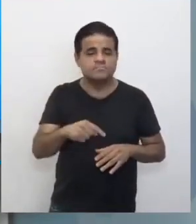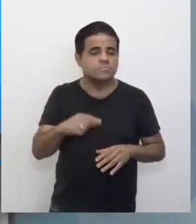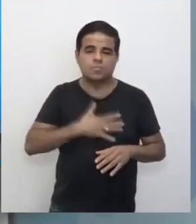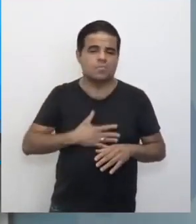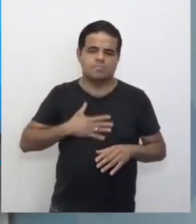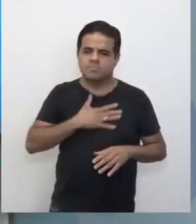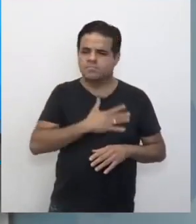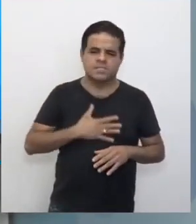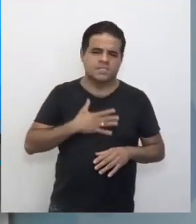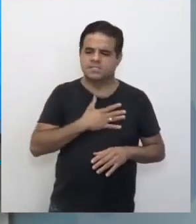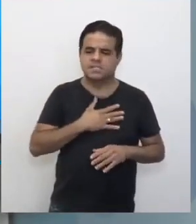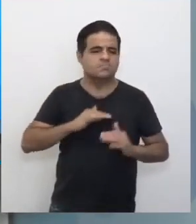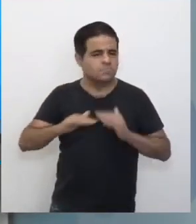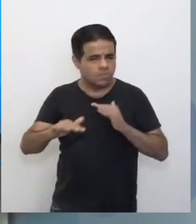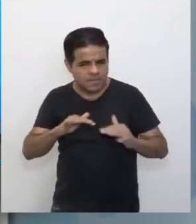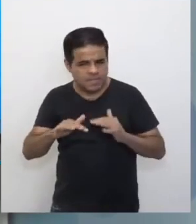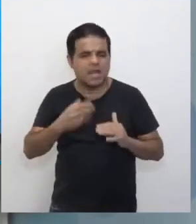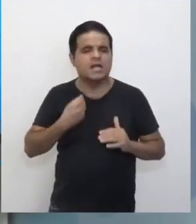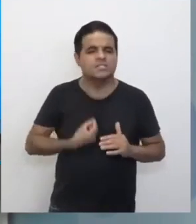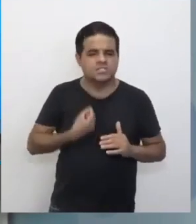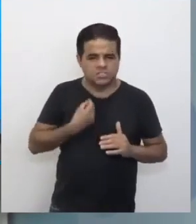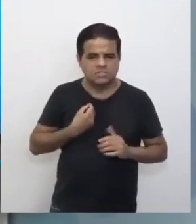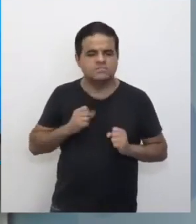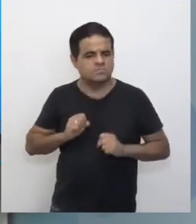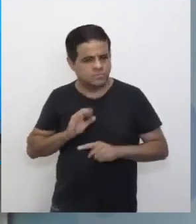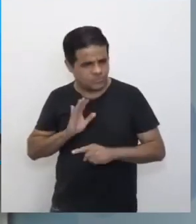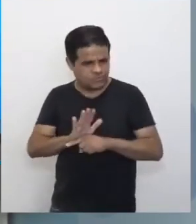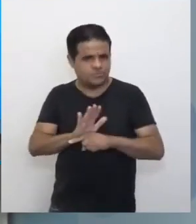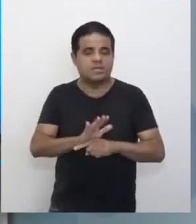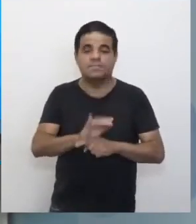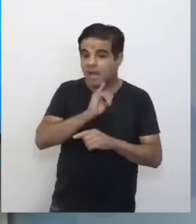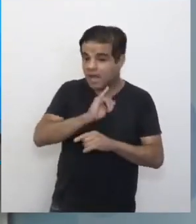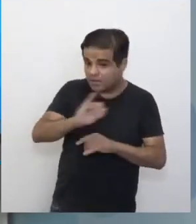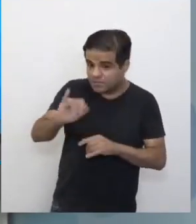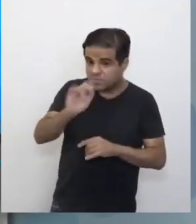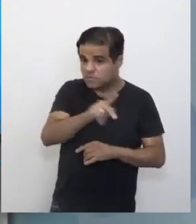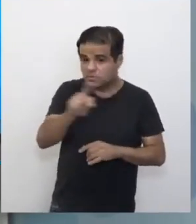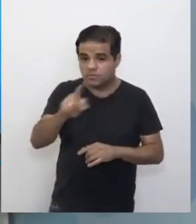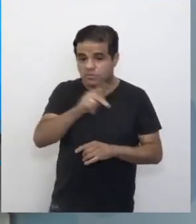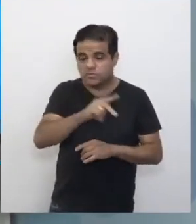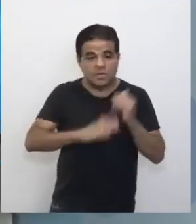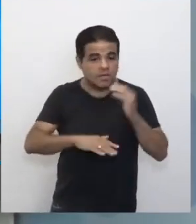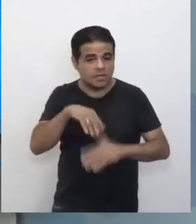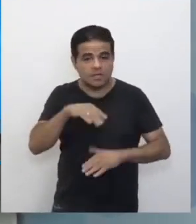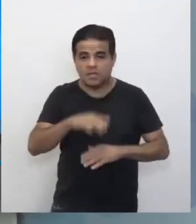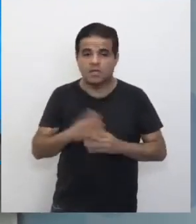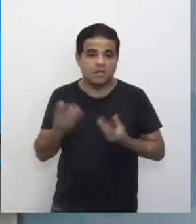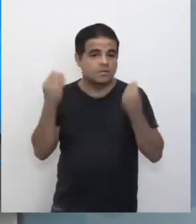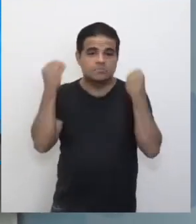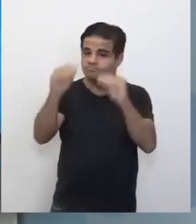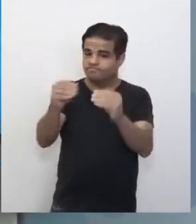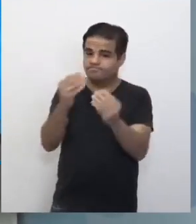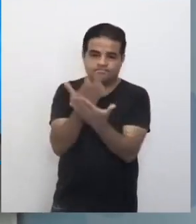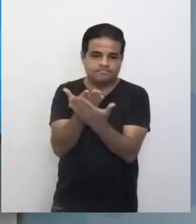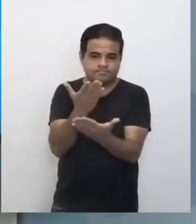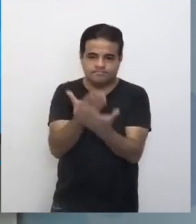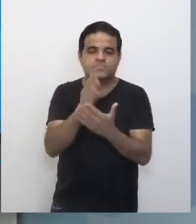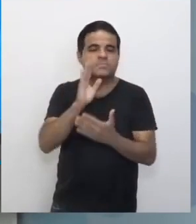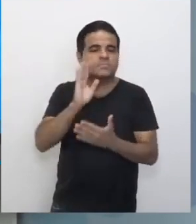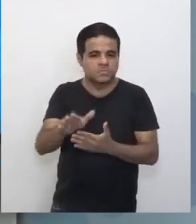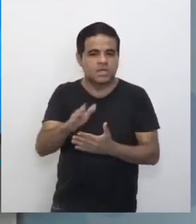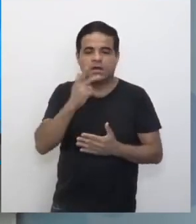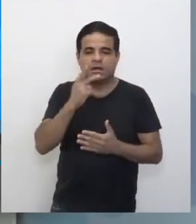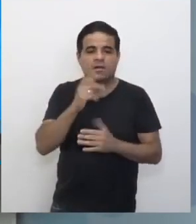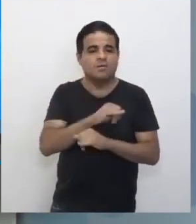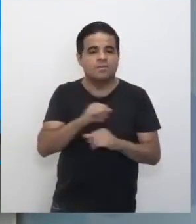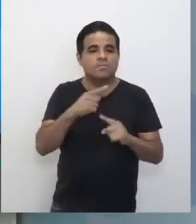aprecia. Então, a mobilidade ativa, ela pode ajudar nisso. Aviso aos professores, as habilidades, elas não serão mais colocadas durante a aula, a gente já tinha avisado isso.